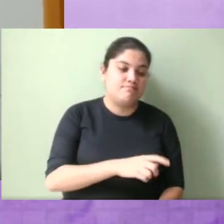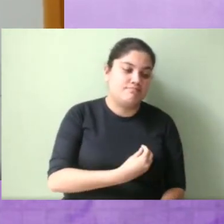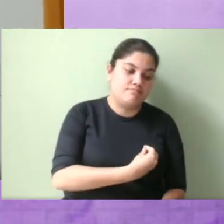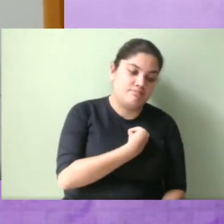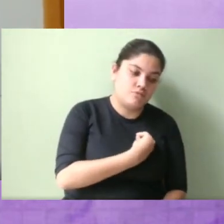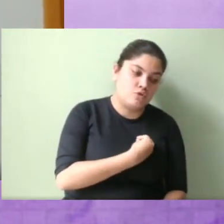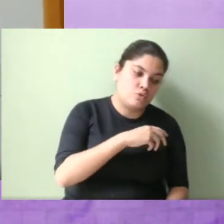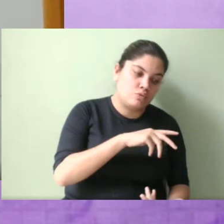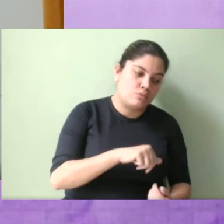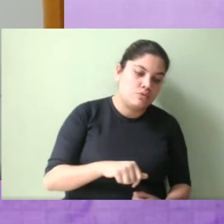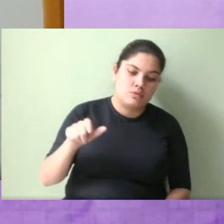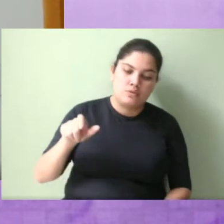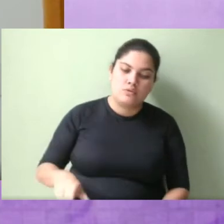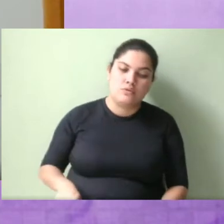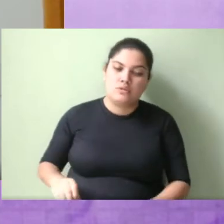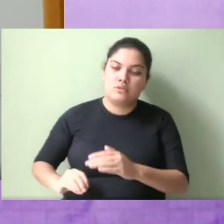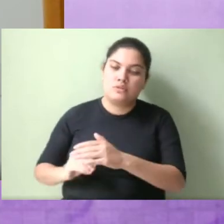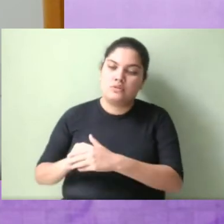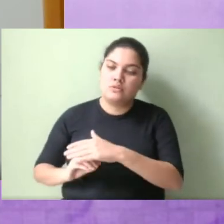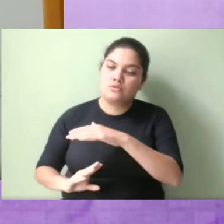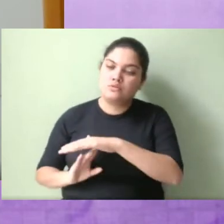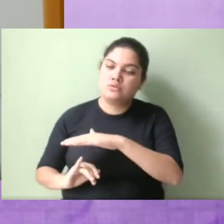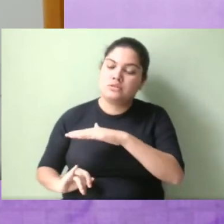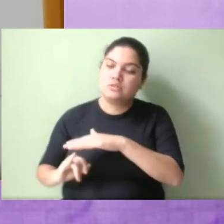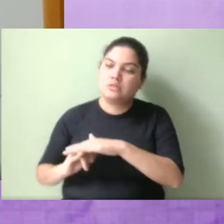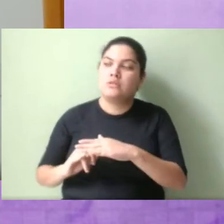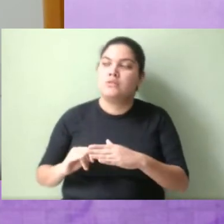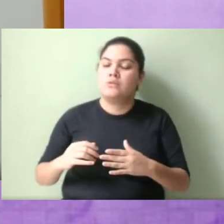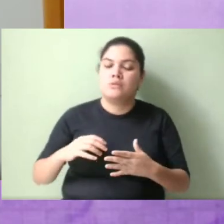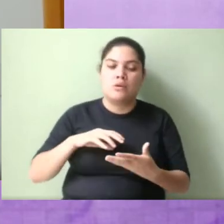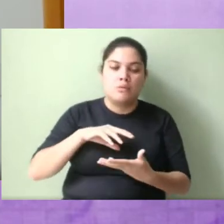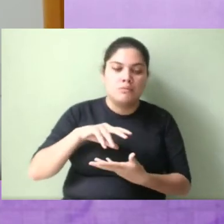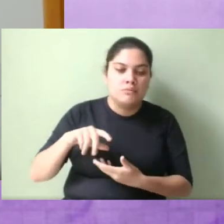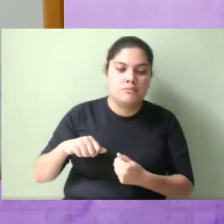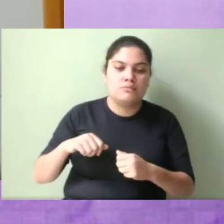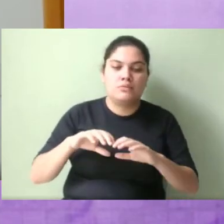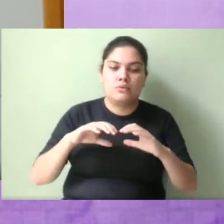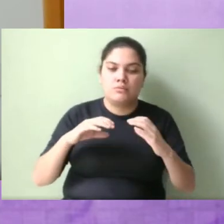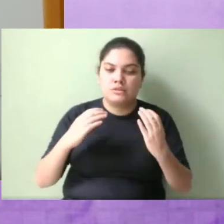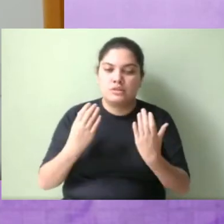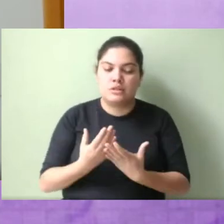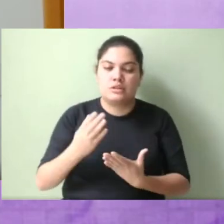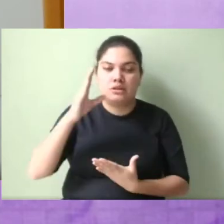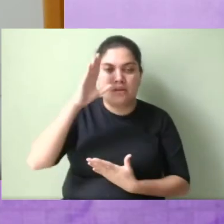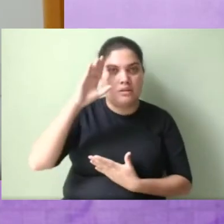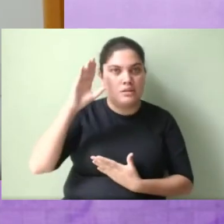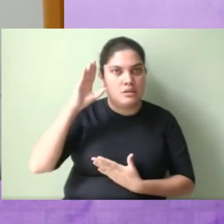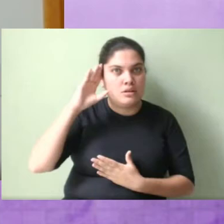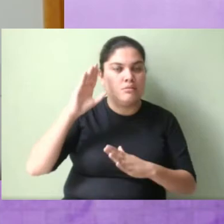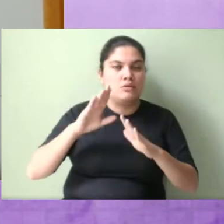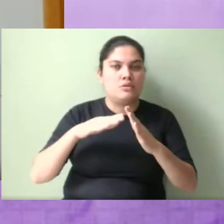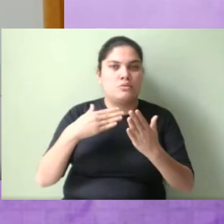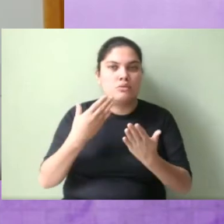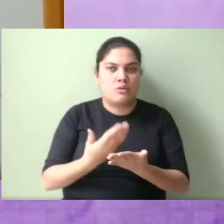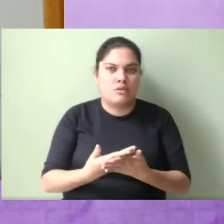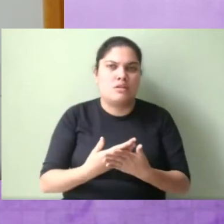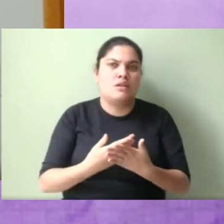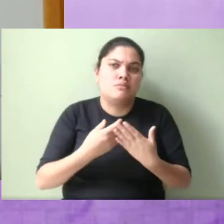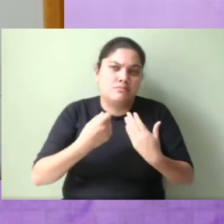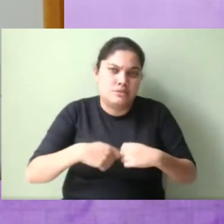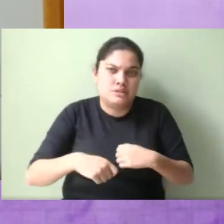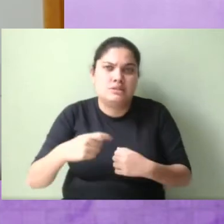um movimento aí de trazer dessa reflexão e que a gente vai encontrar alguma